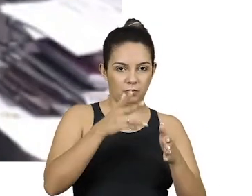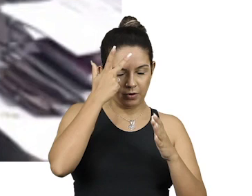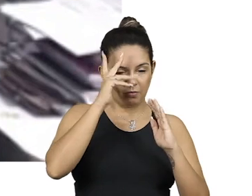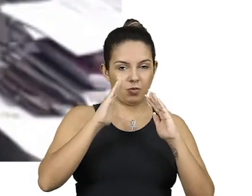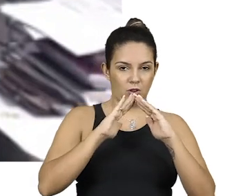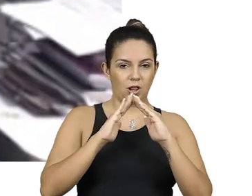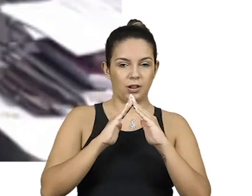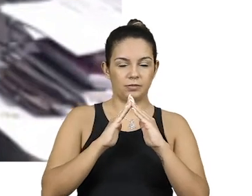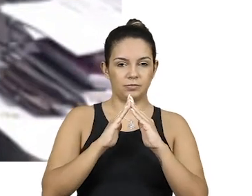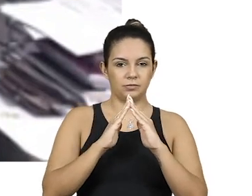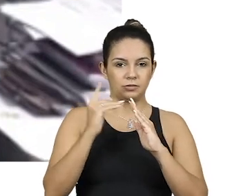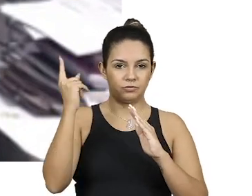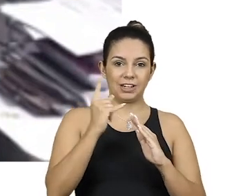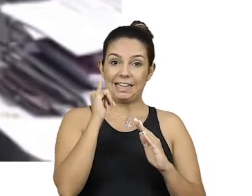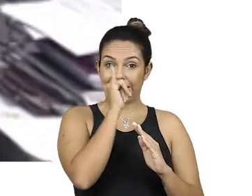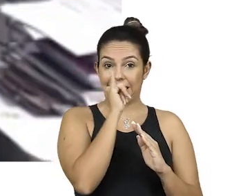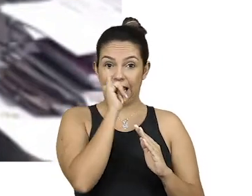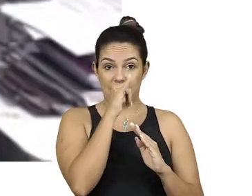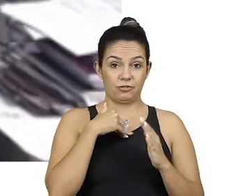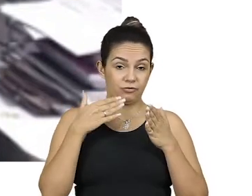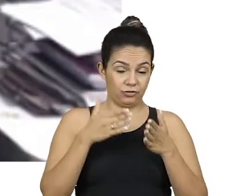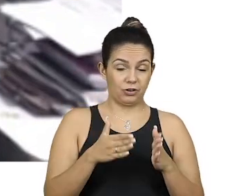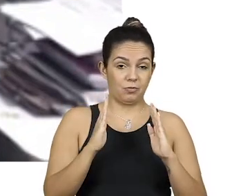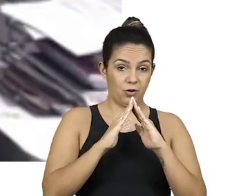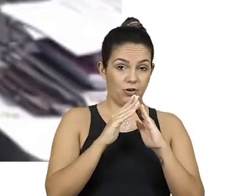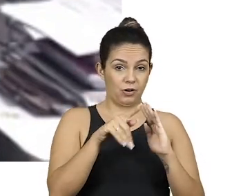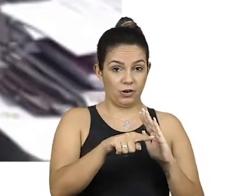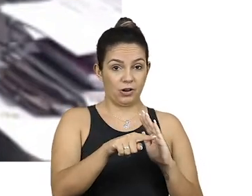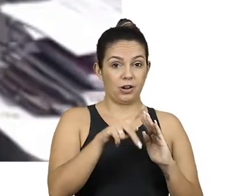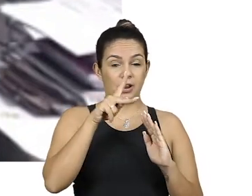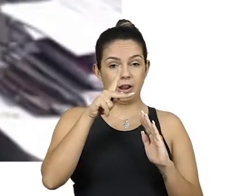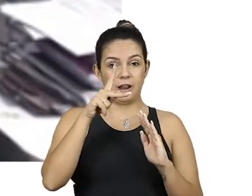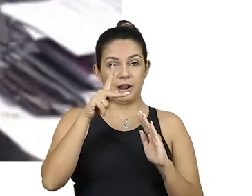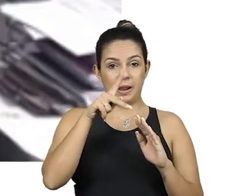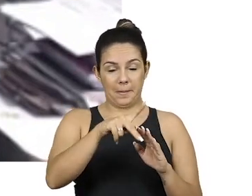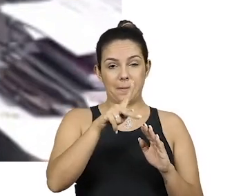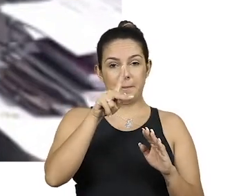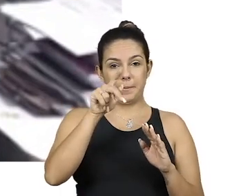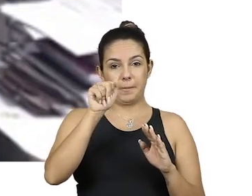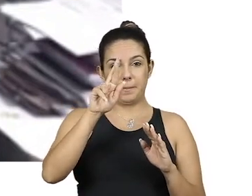para morar. Eu vim da Itália para morar no Parque Lage.